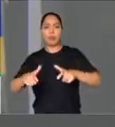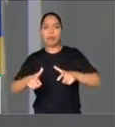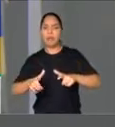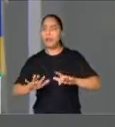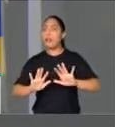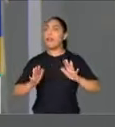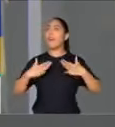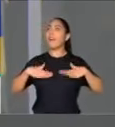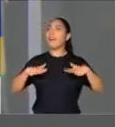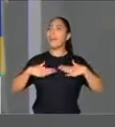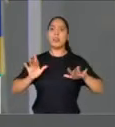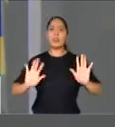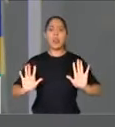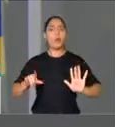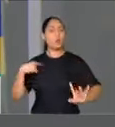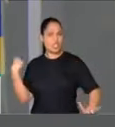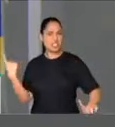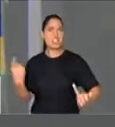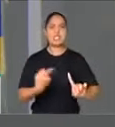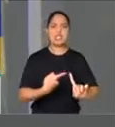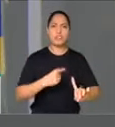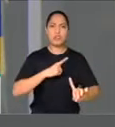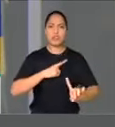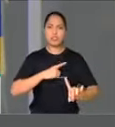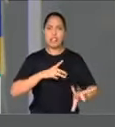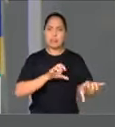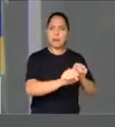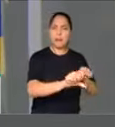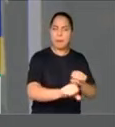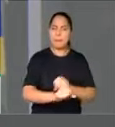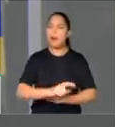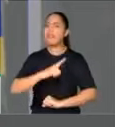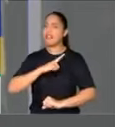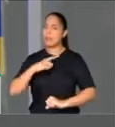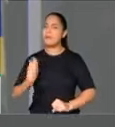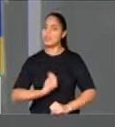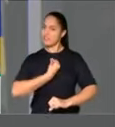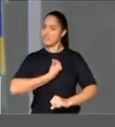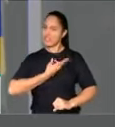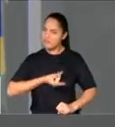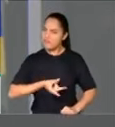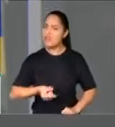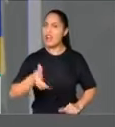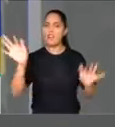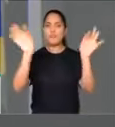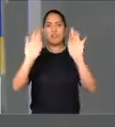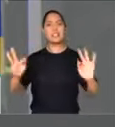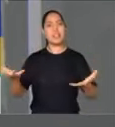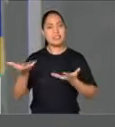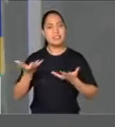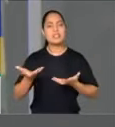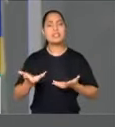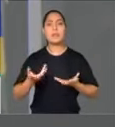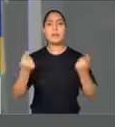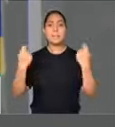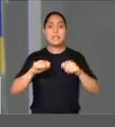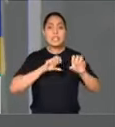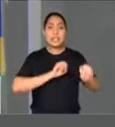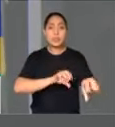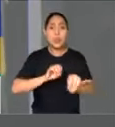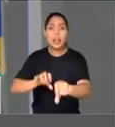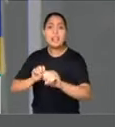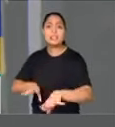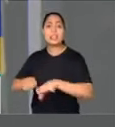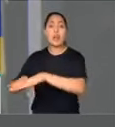pela frente, muitas mortes, muita discriminação. Queremos continuar vivos e felizes. Precisamos de uma educação que respeite todos